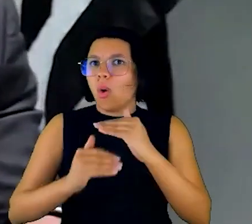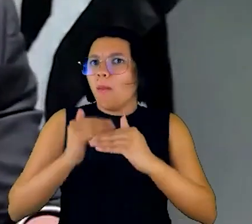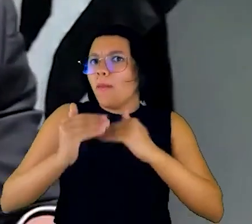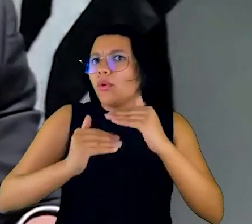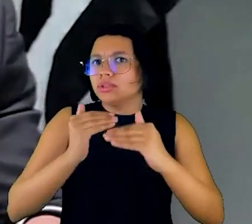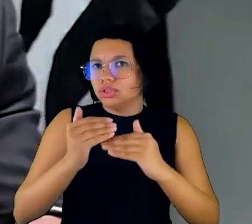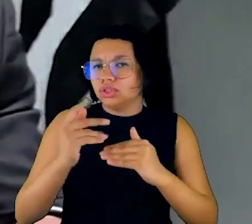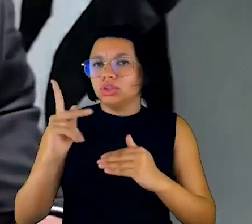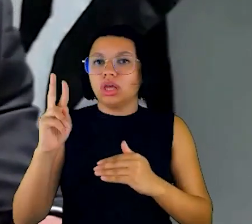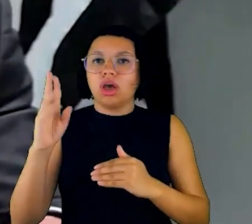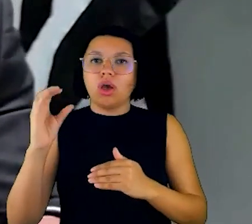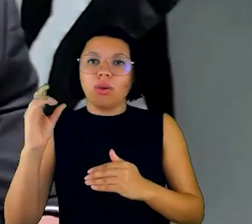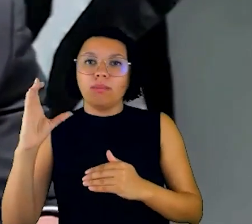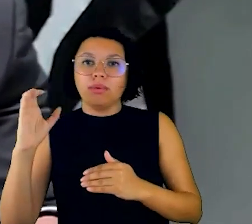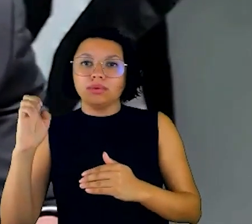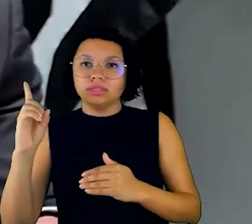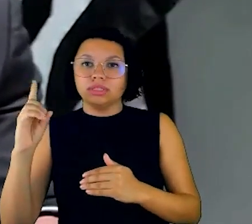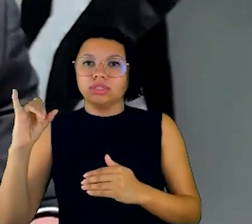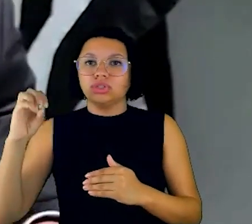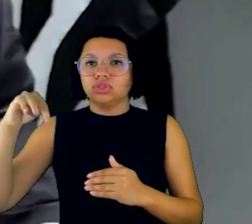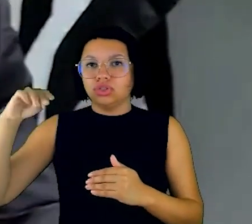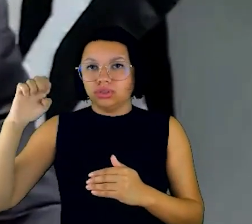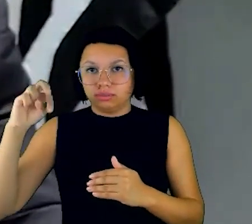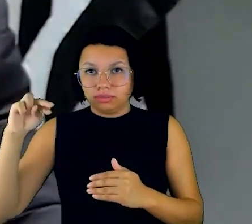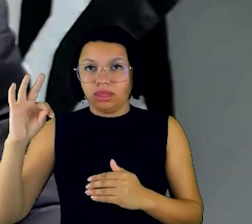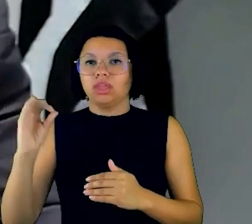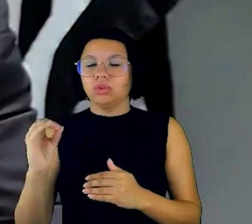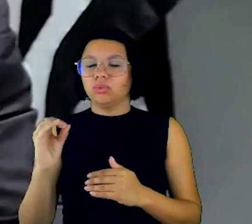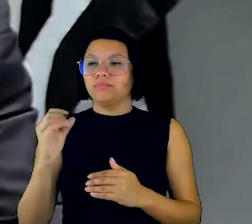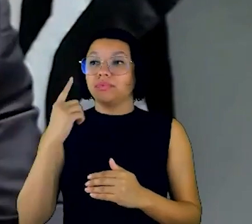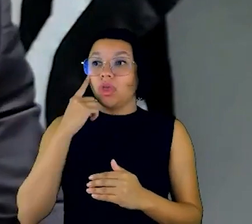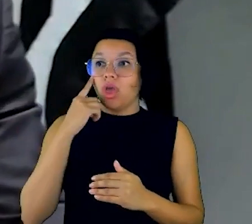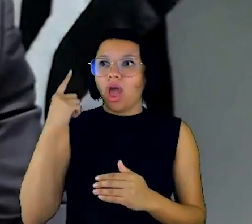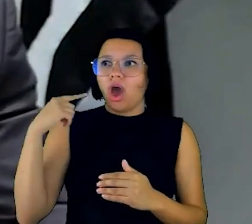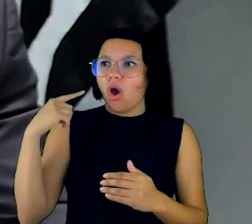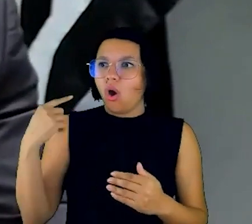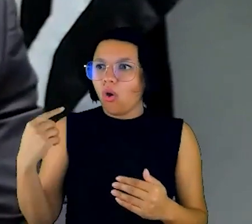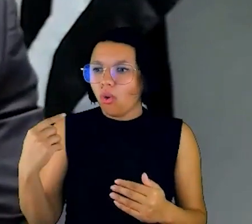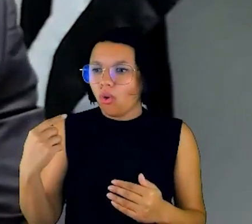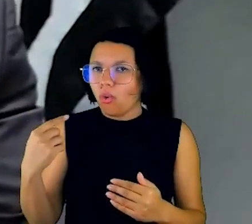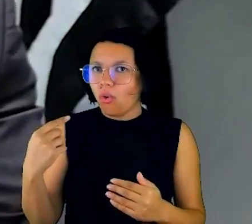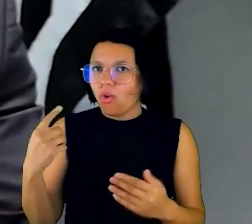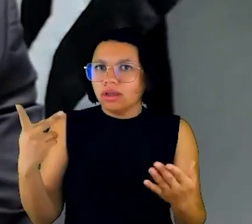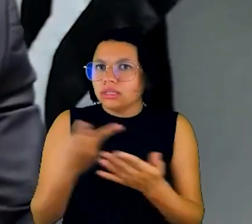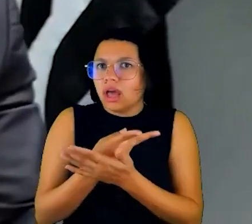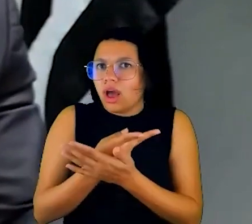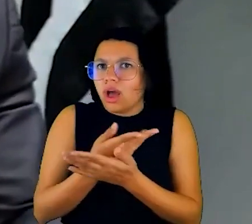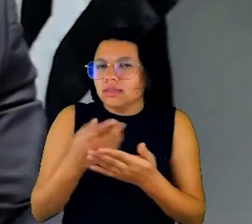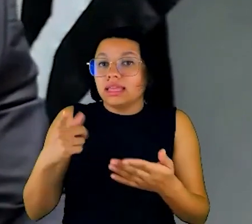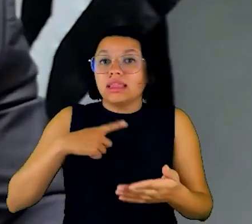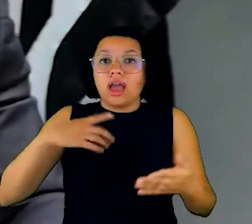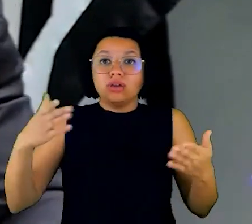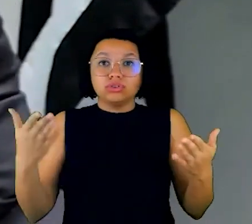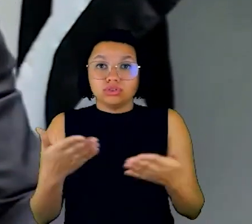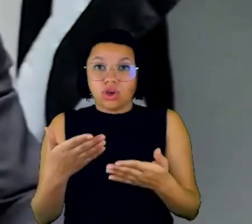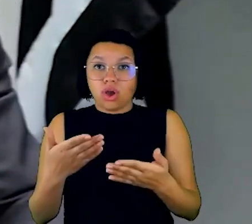somos submetidos quando titulares de varas de execução fiscal. Nós temos,